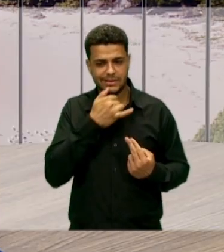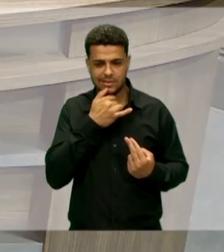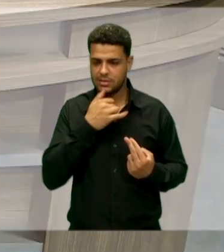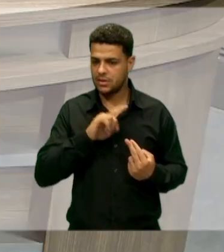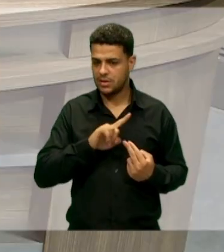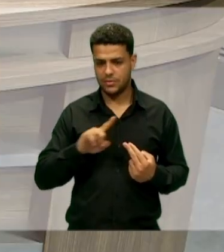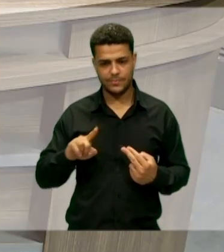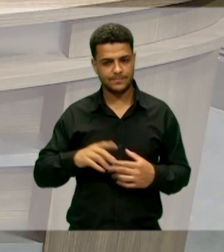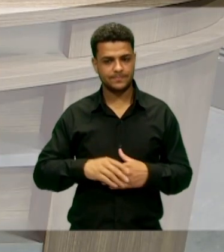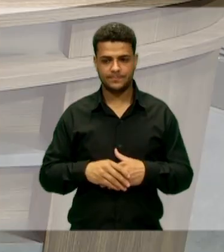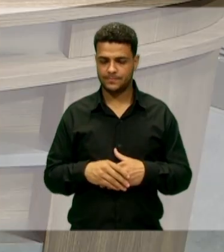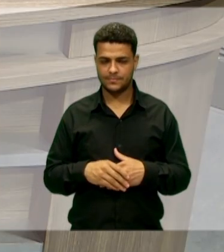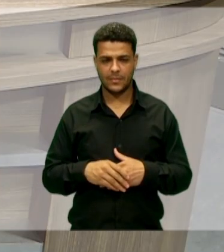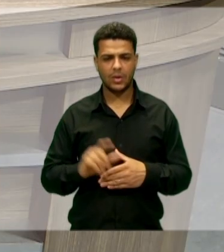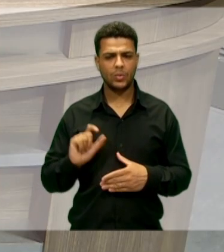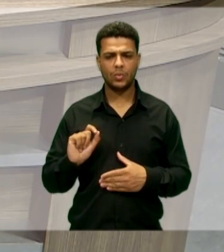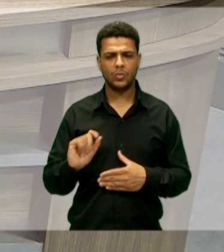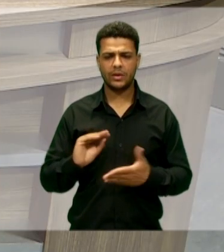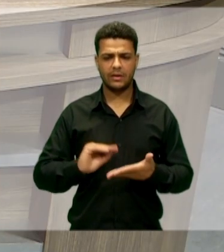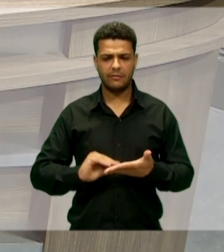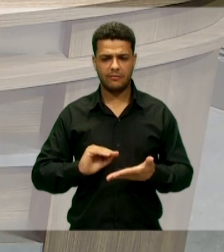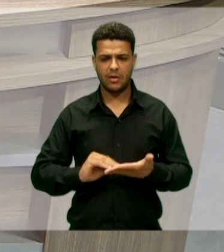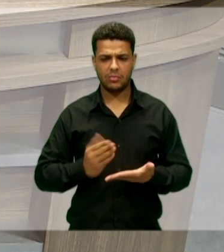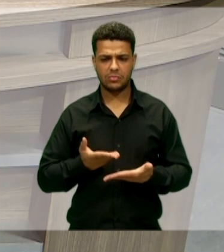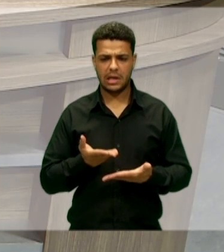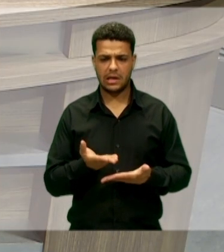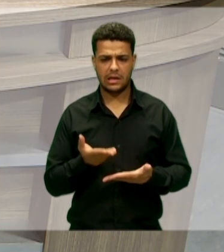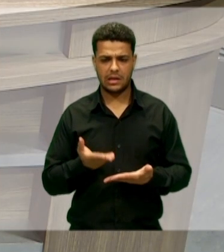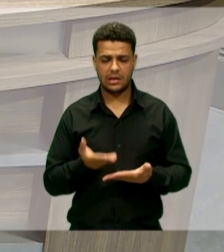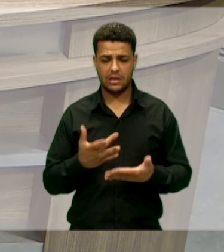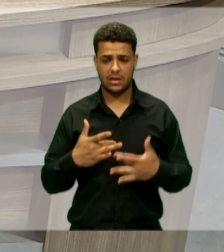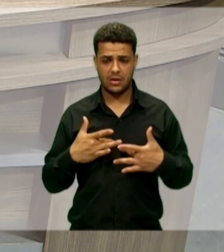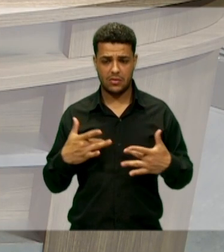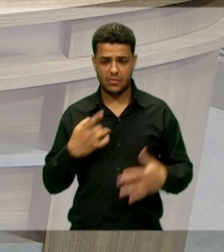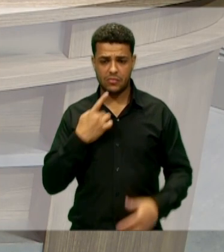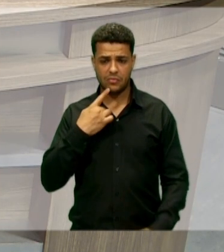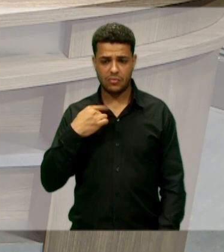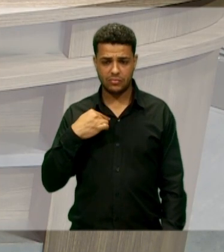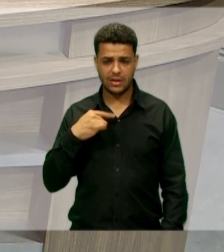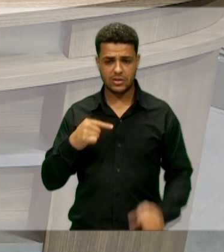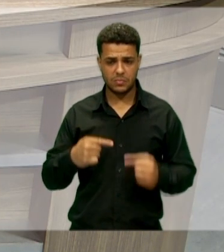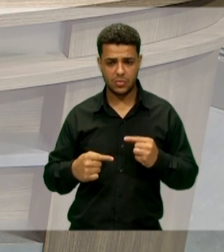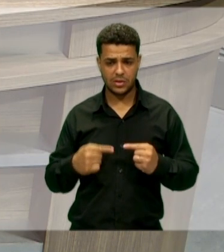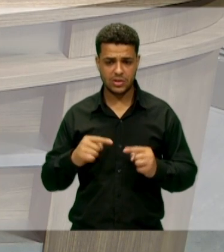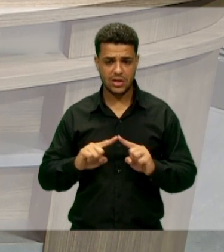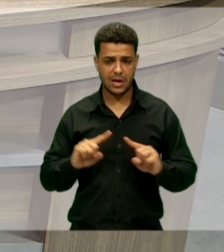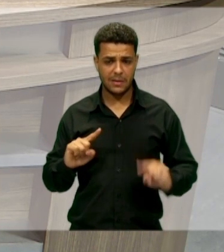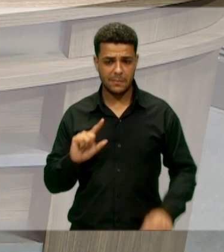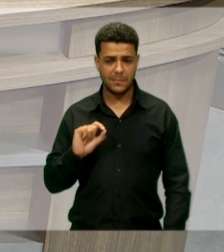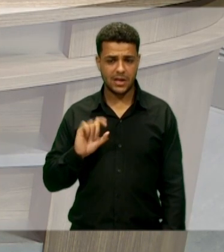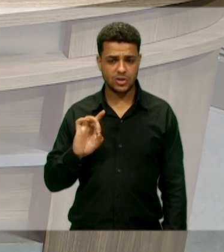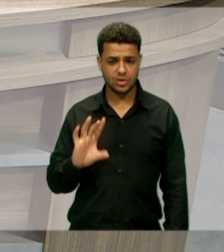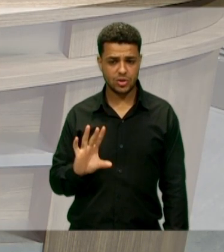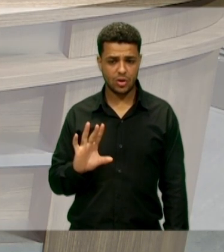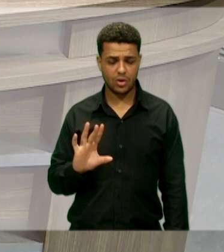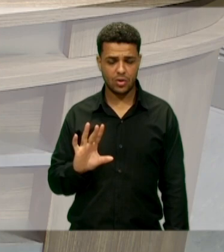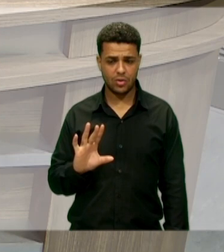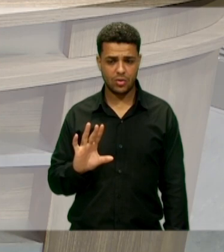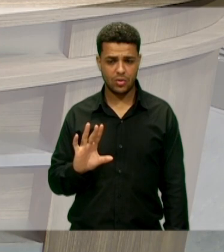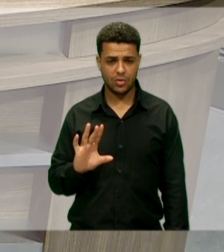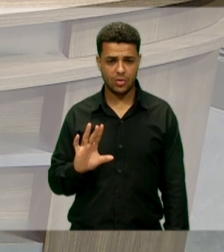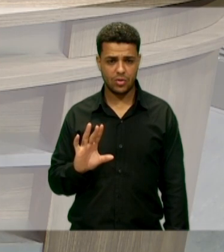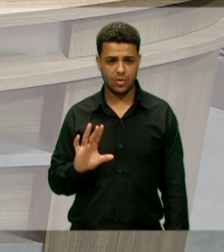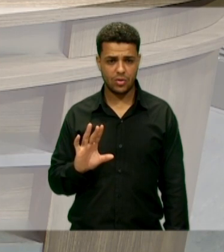ainda não. O que falta? É vontade política ou apenas que realmente